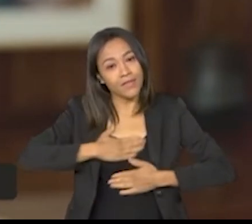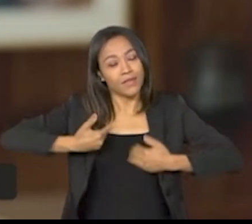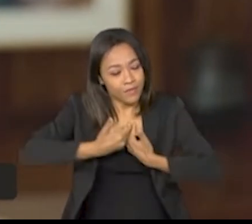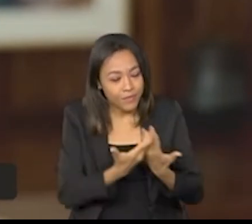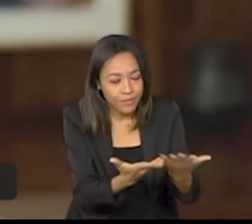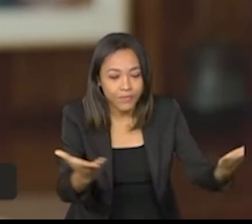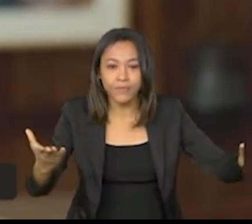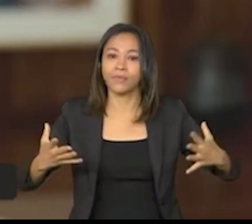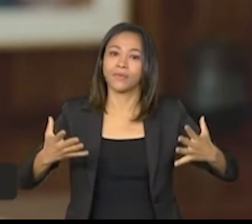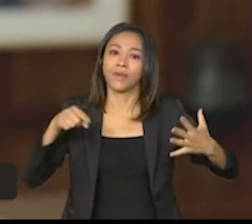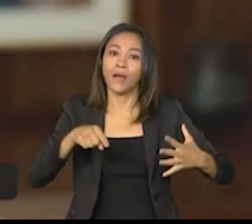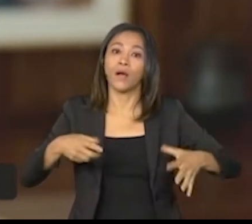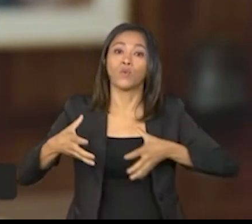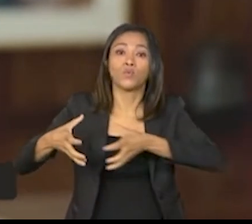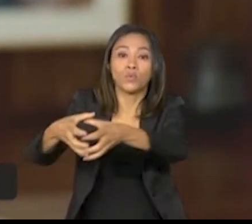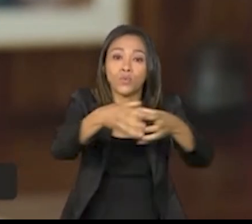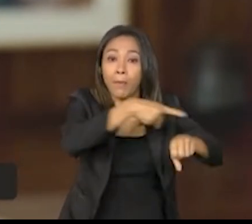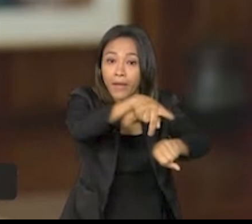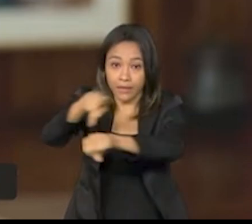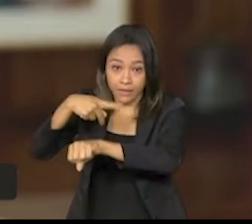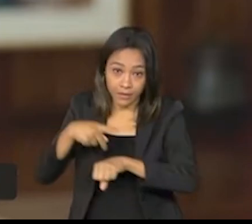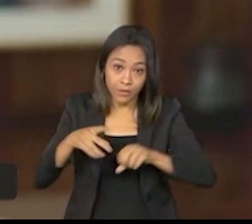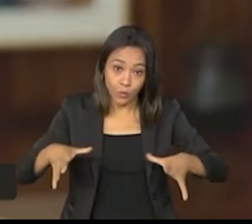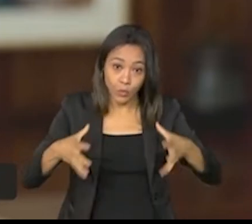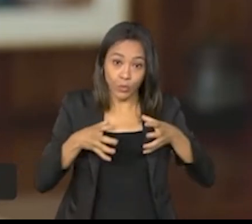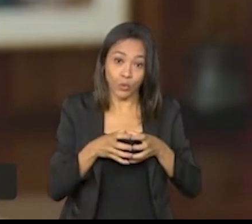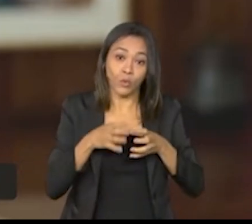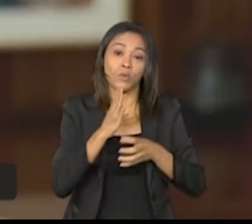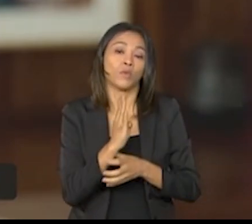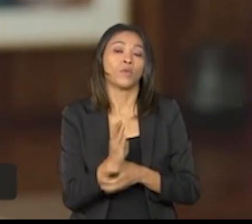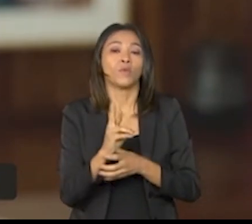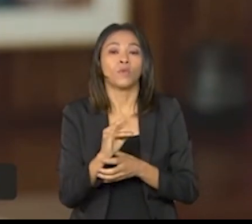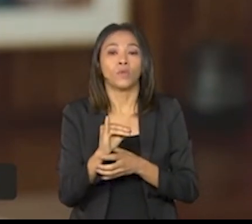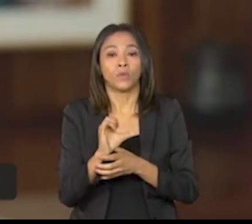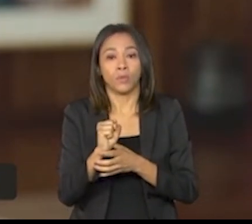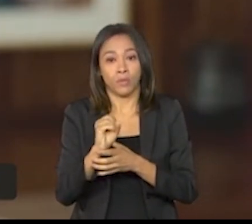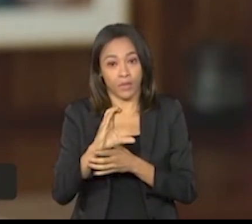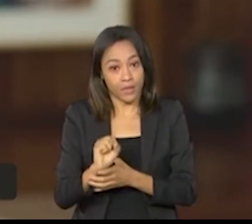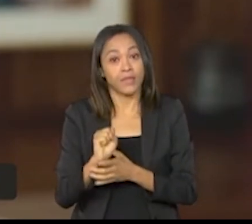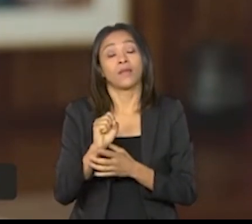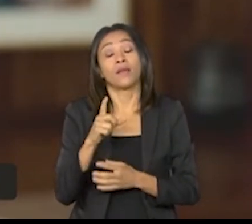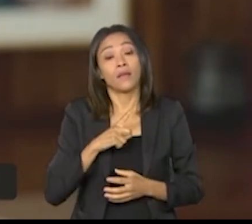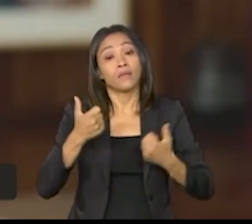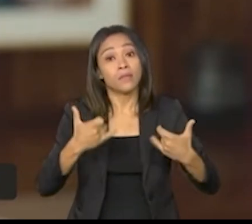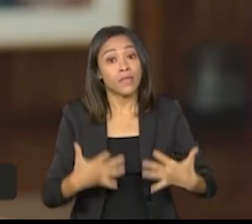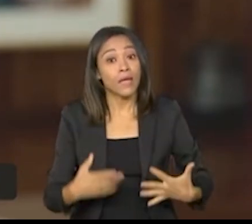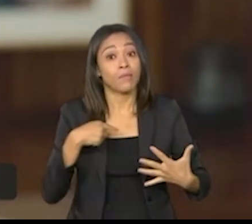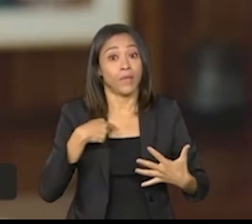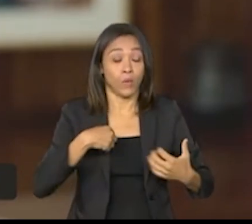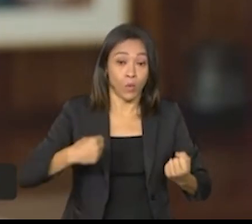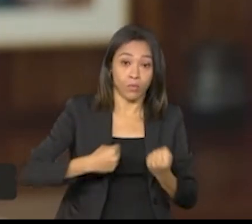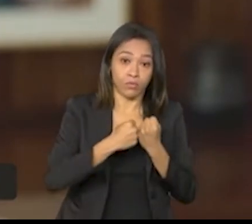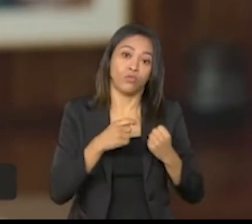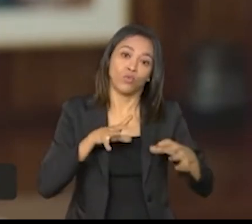dos Bricks Quero agradecer o apoio que os membros do grupo T estendido a presidência brasileira do G20 seu